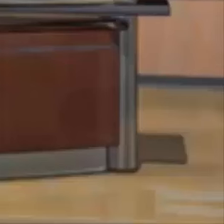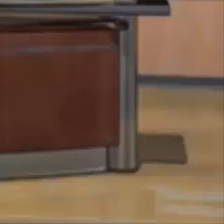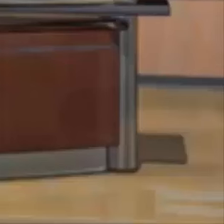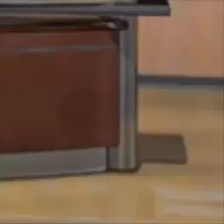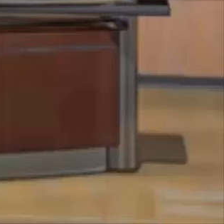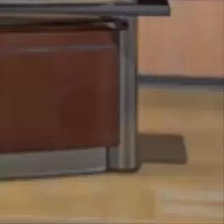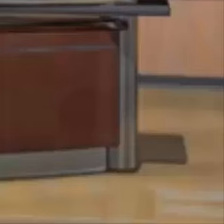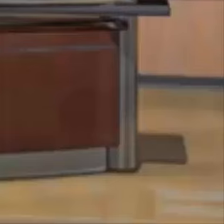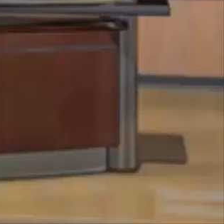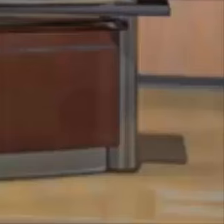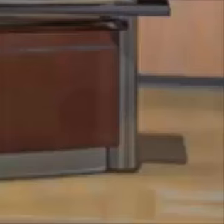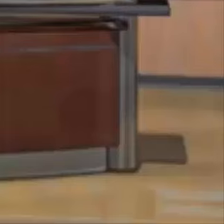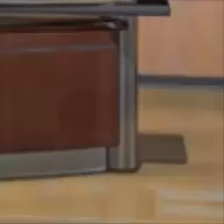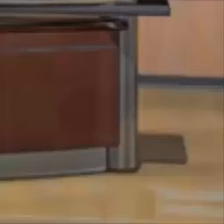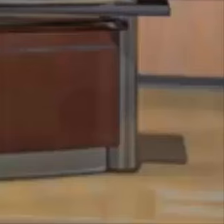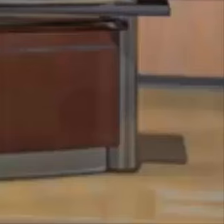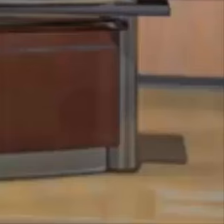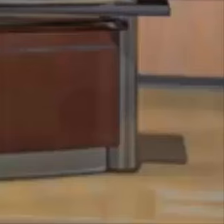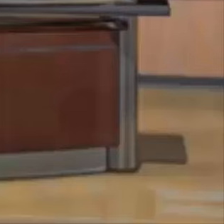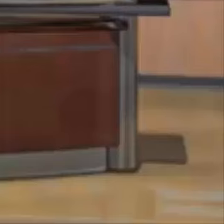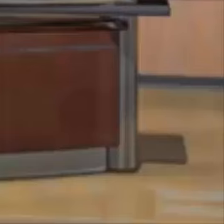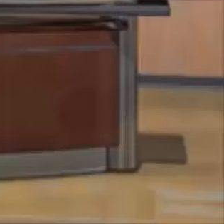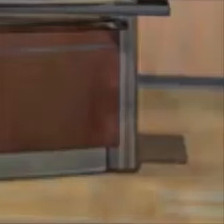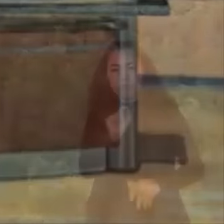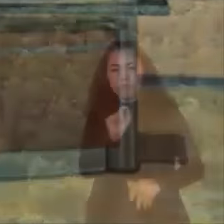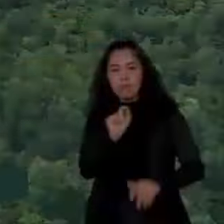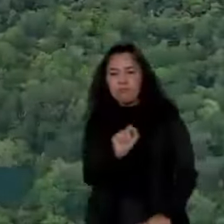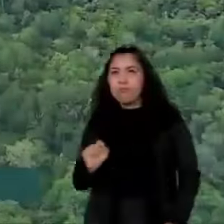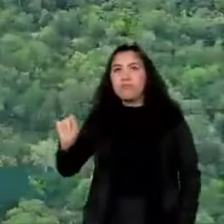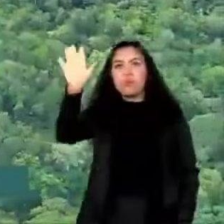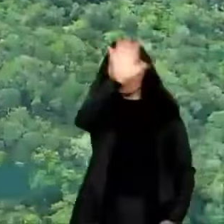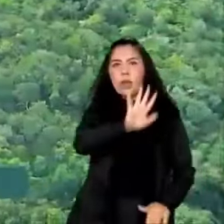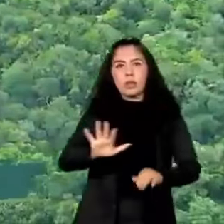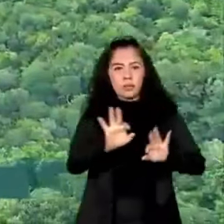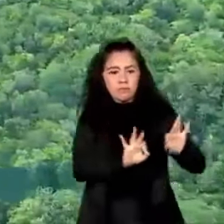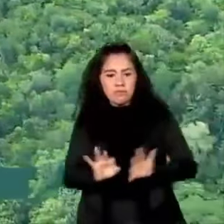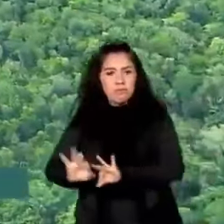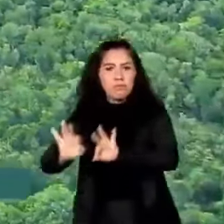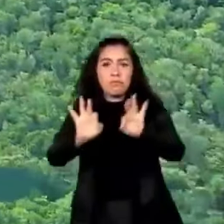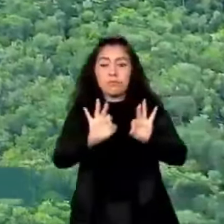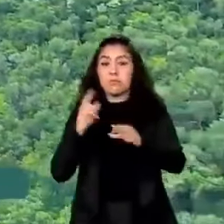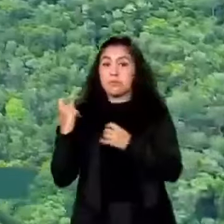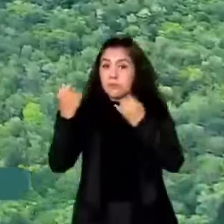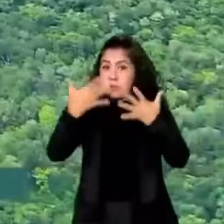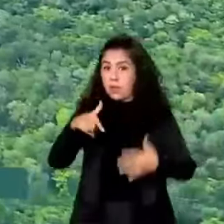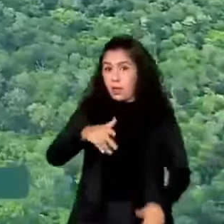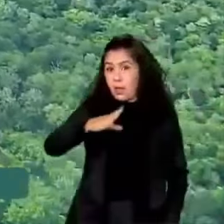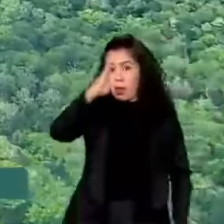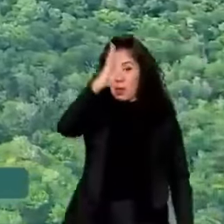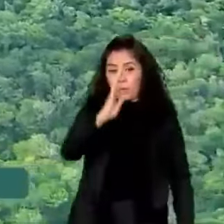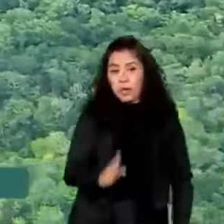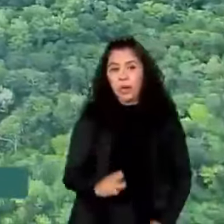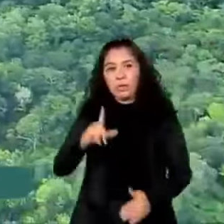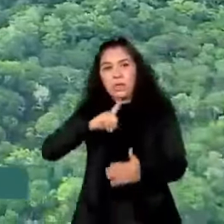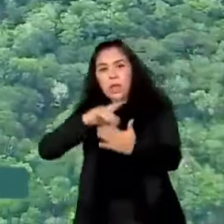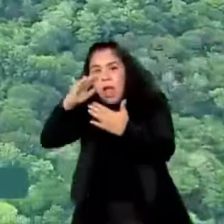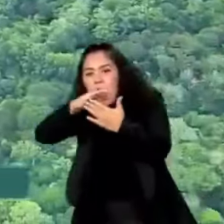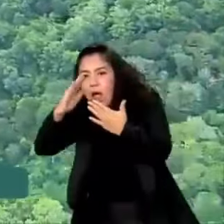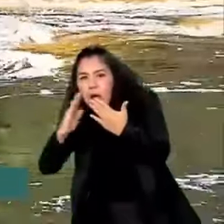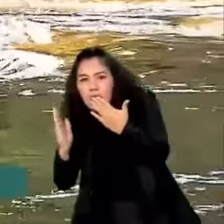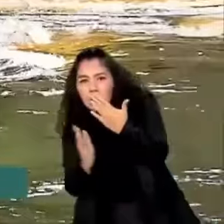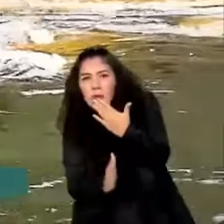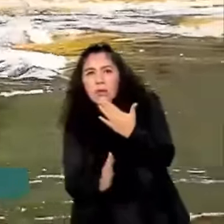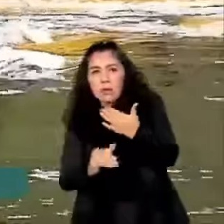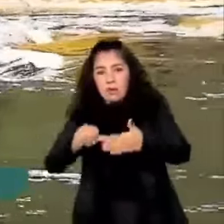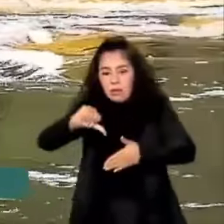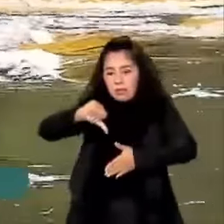genético realizada por instituições de todo o país. O Brasil ocupa quase metade do território da América do